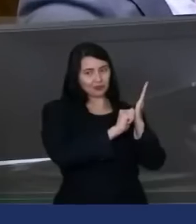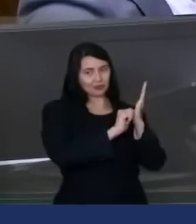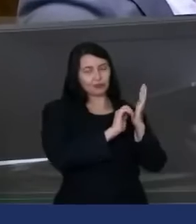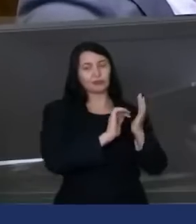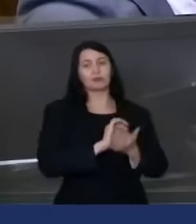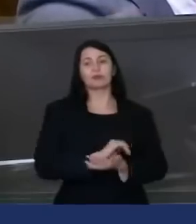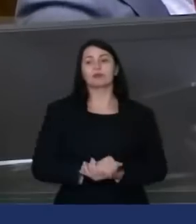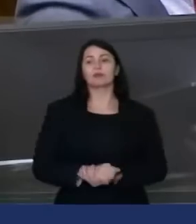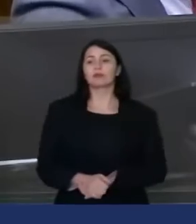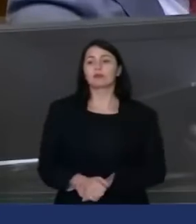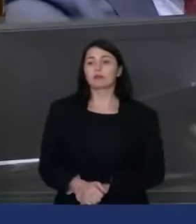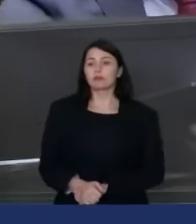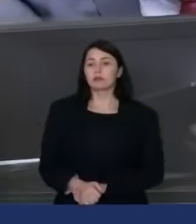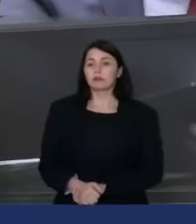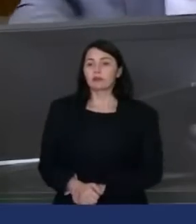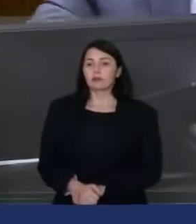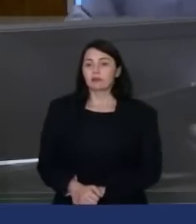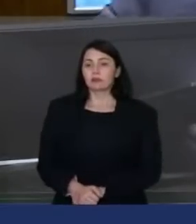favor.